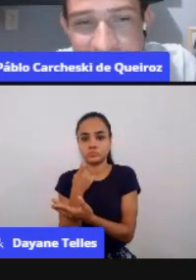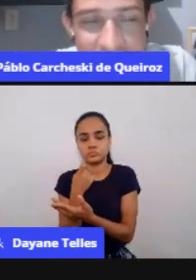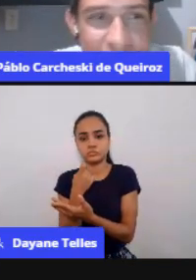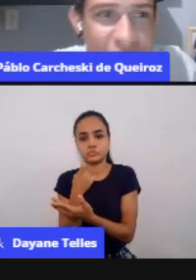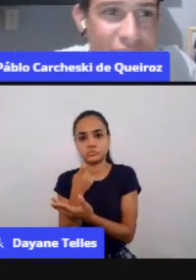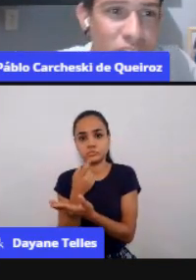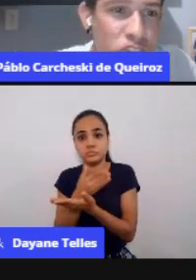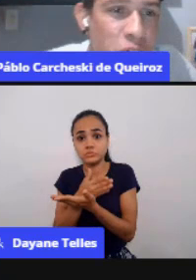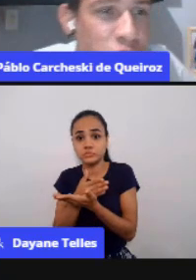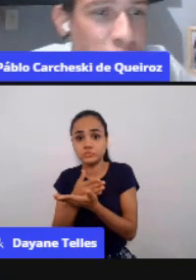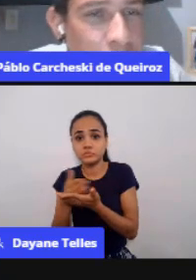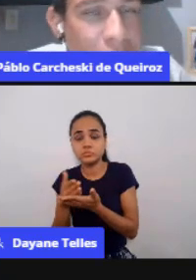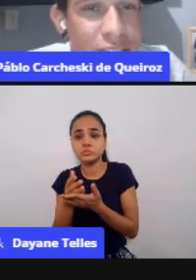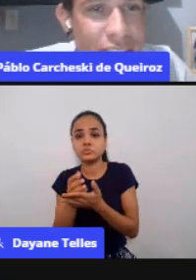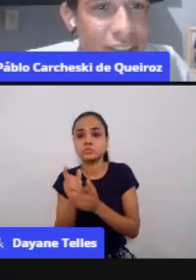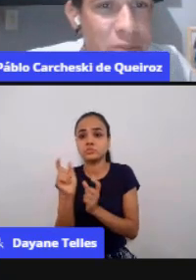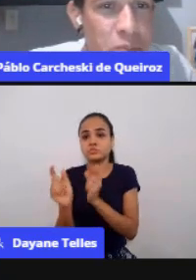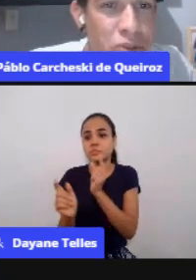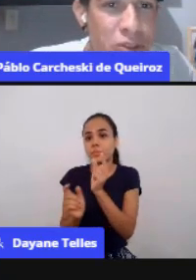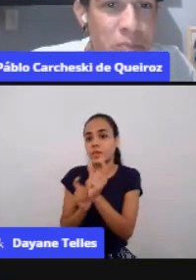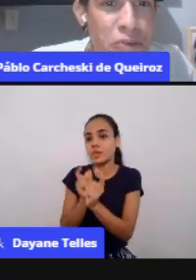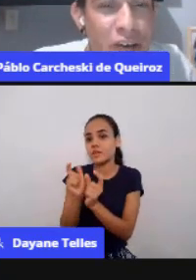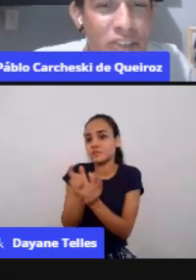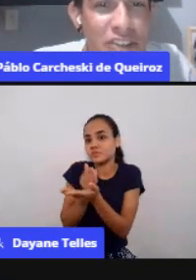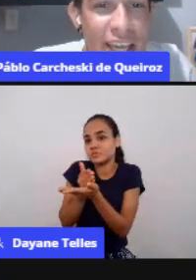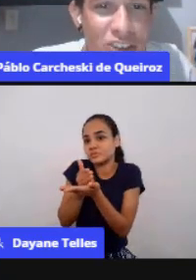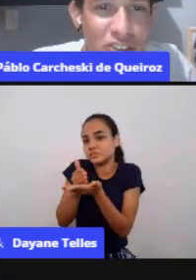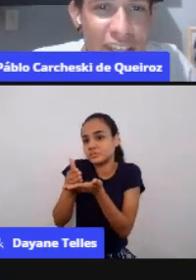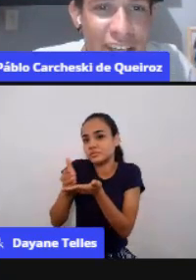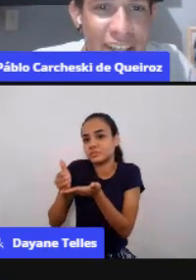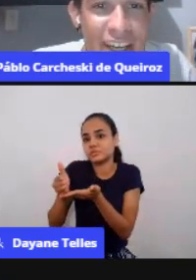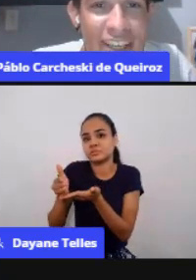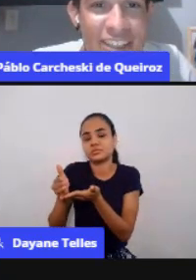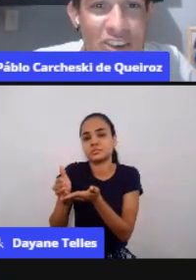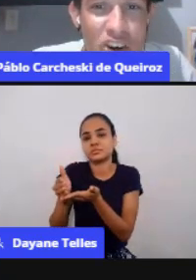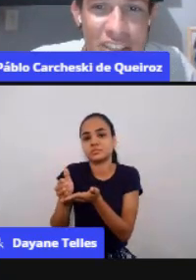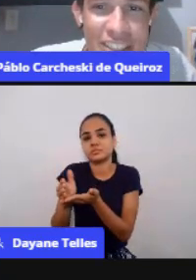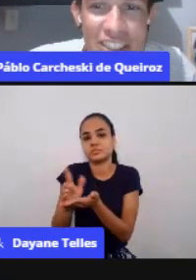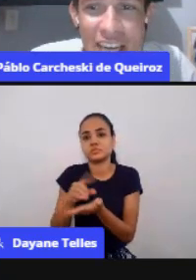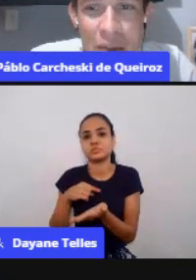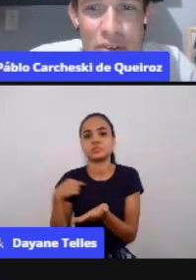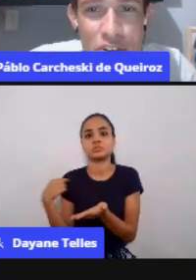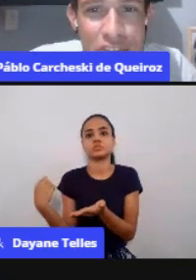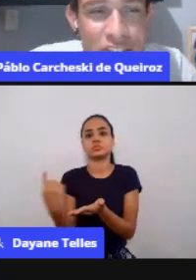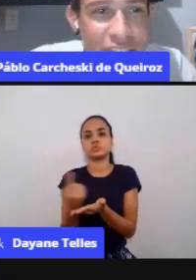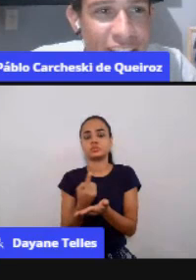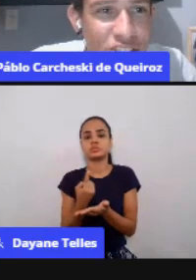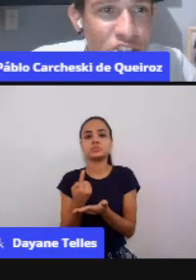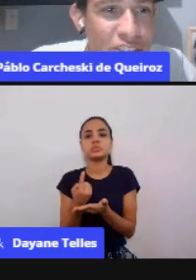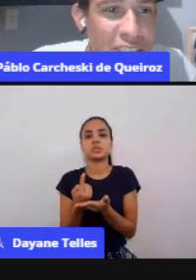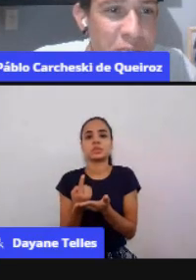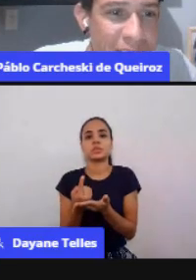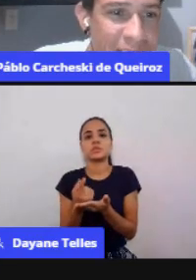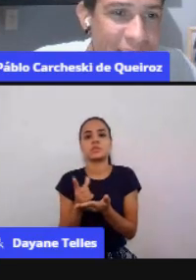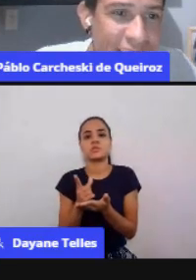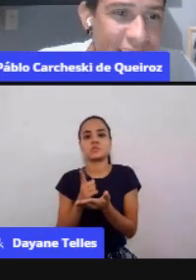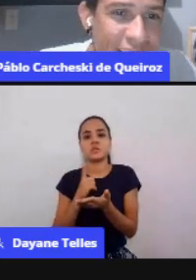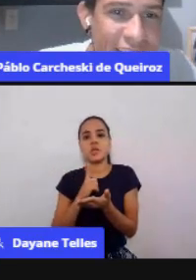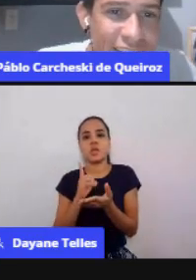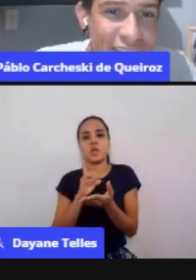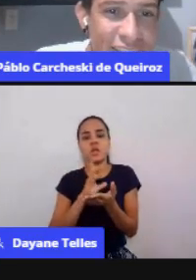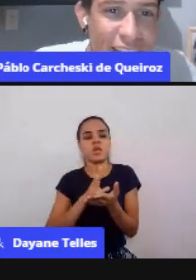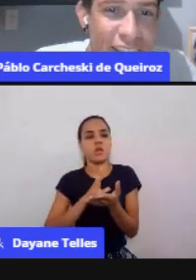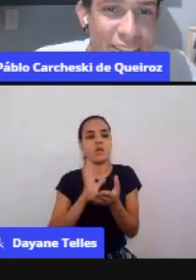palavras iniciais, nós somos formados por vários técnicos, né? E aí tem horas que a gente acaba envolvendo técnicos de outras mesas,